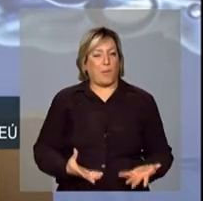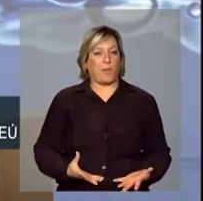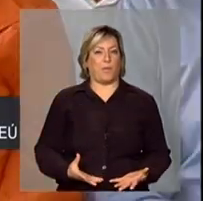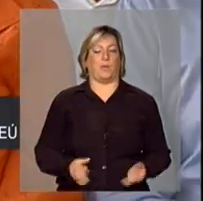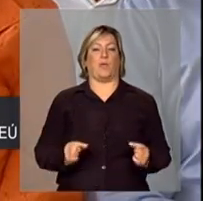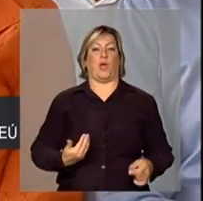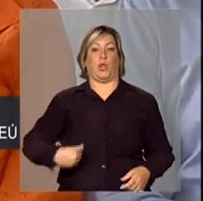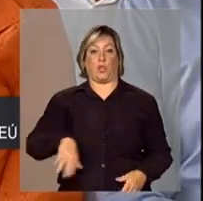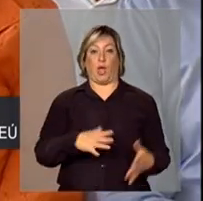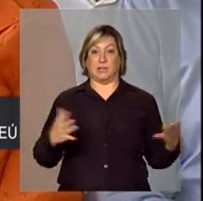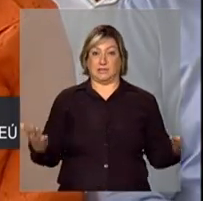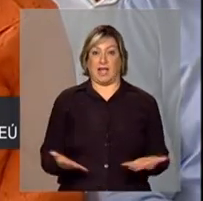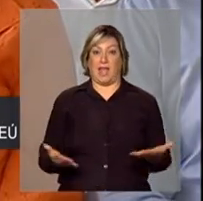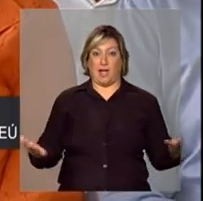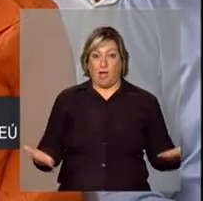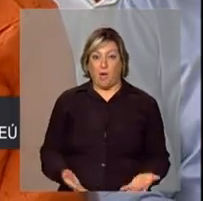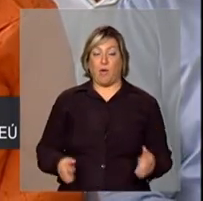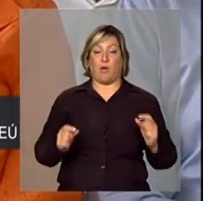que